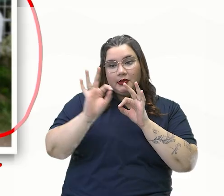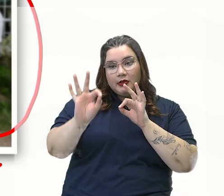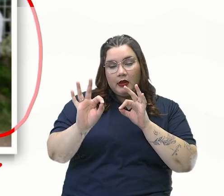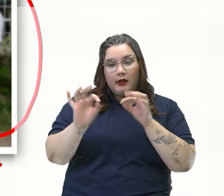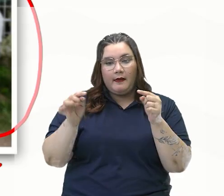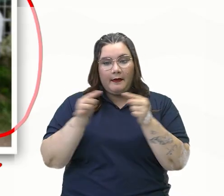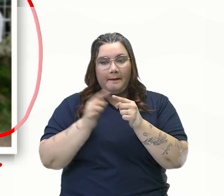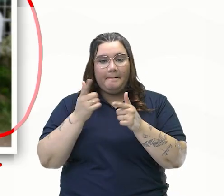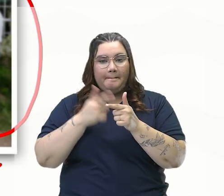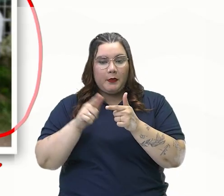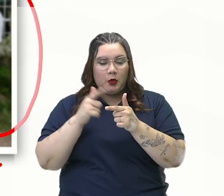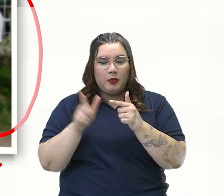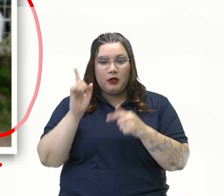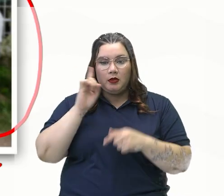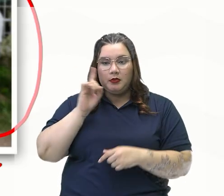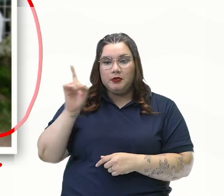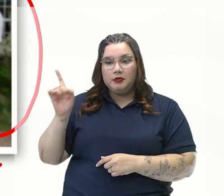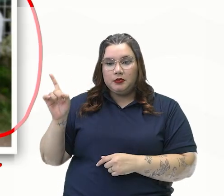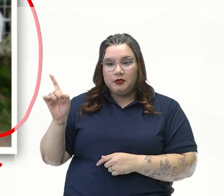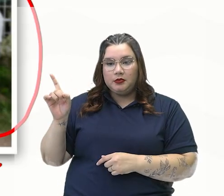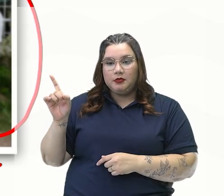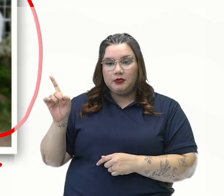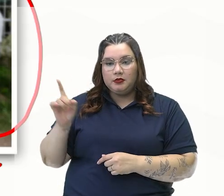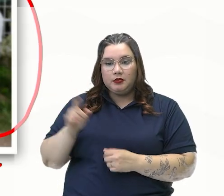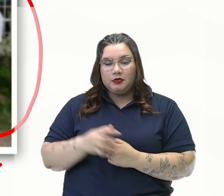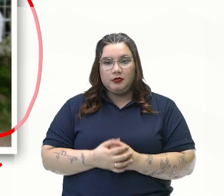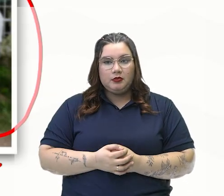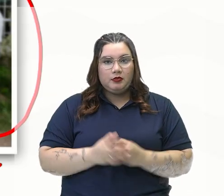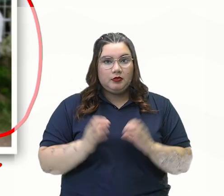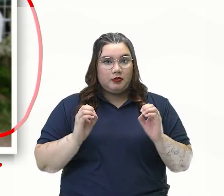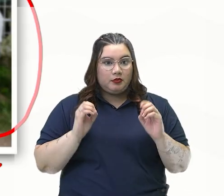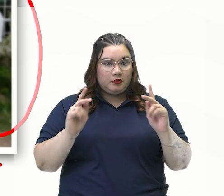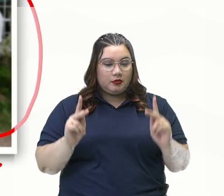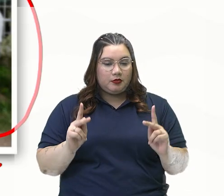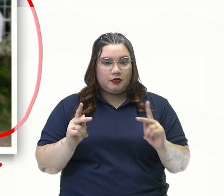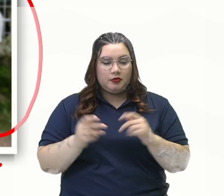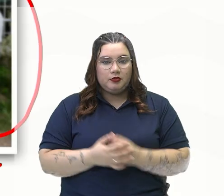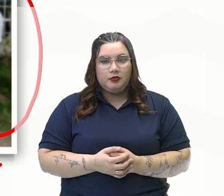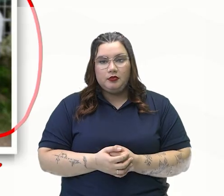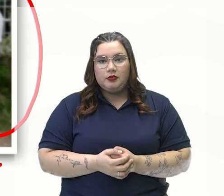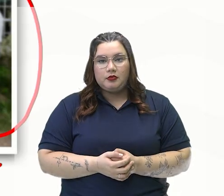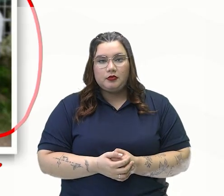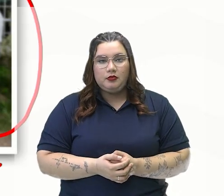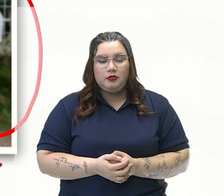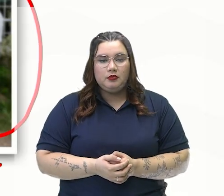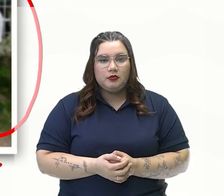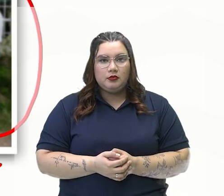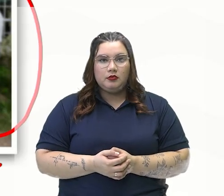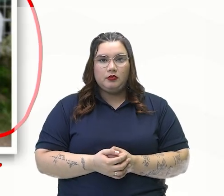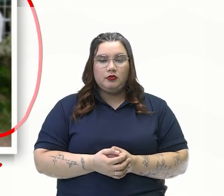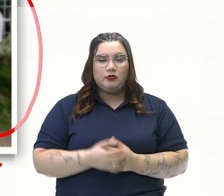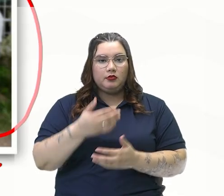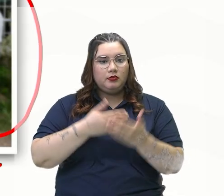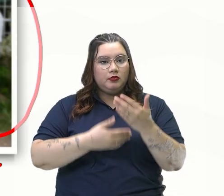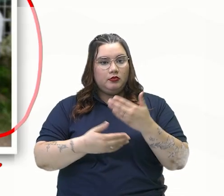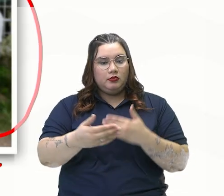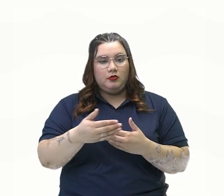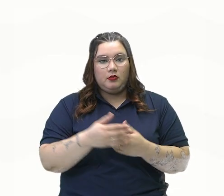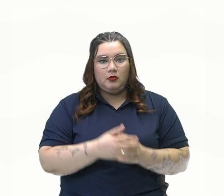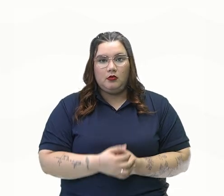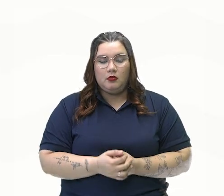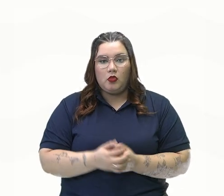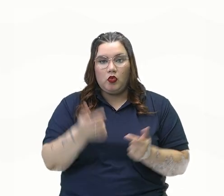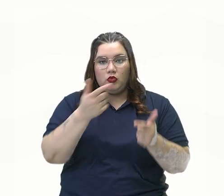de astigmatismo, pessoal. Ok? Muito bem. Continuando aí, olha.